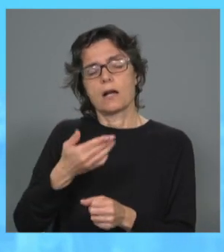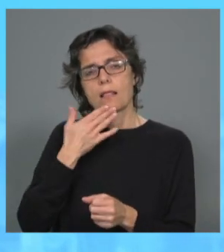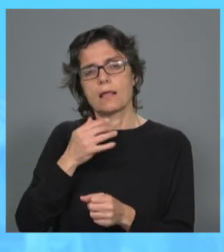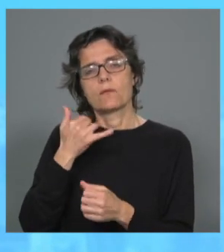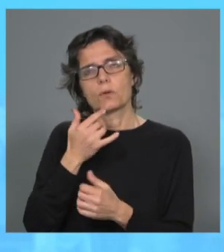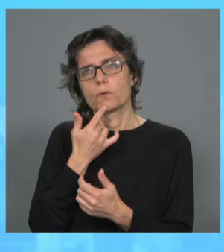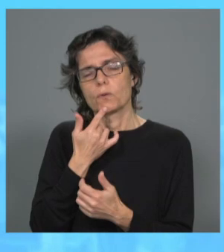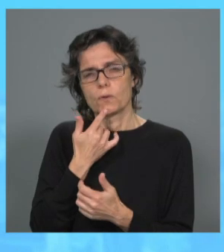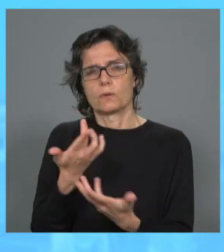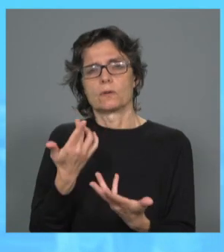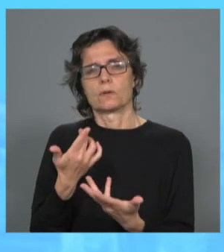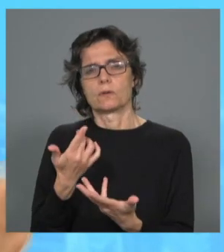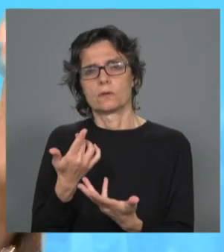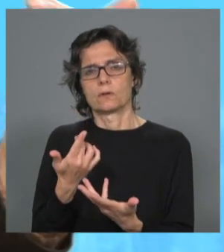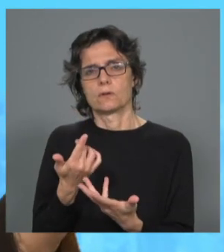Agora, quem